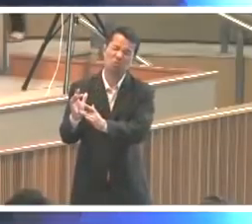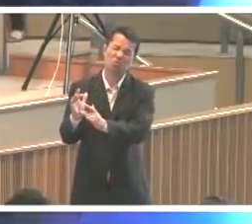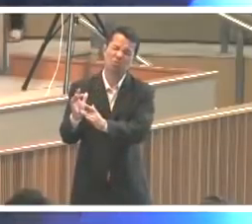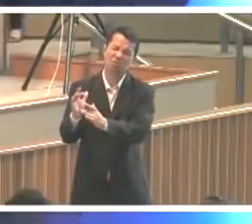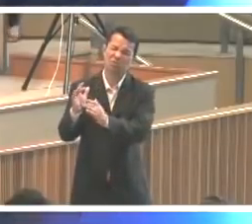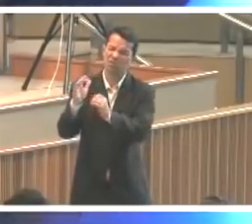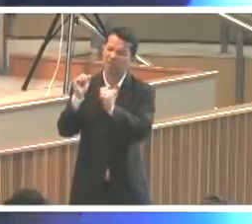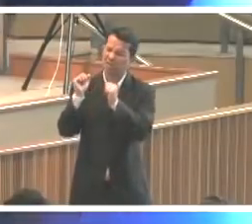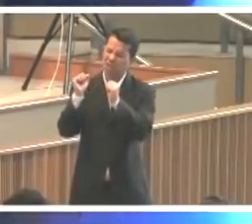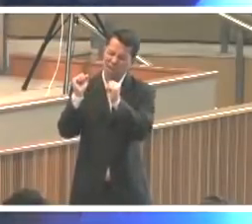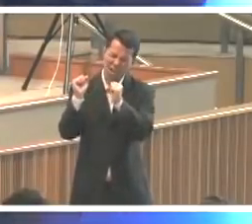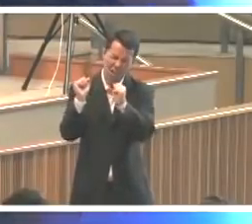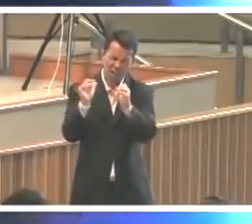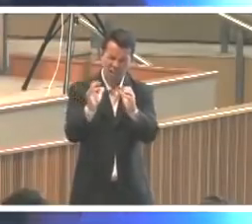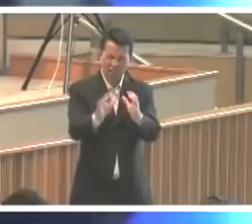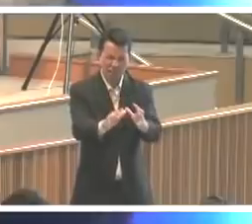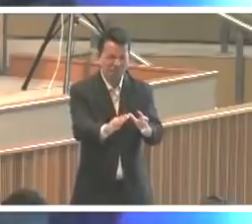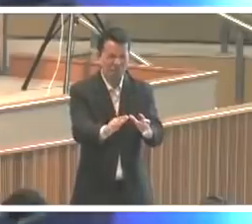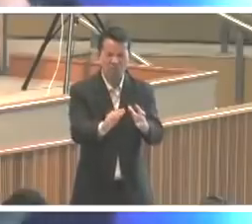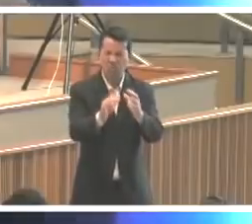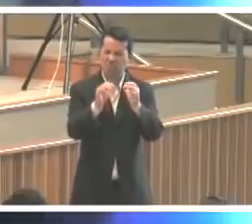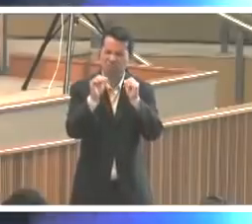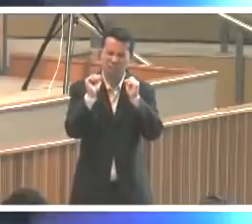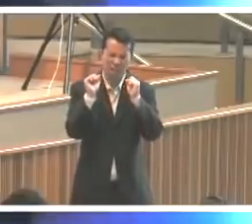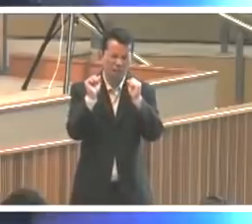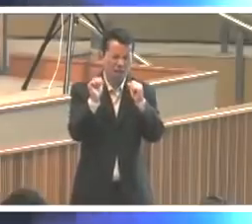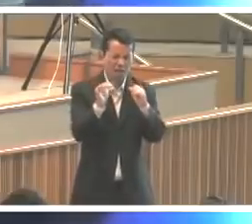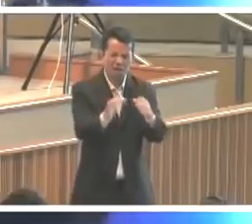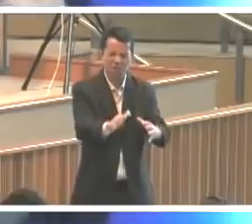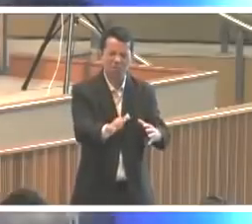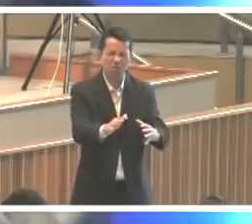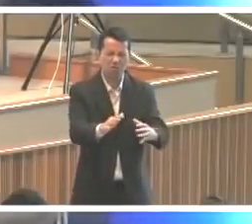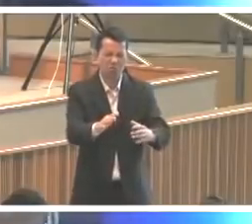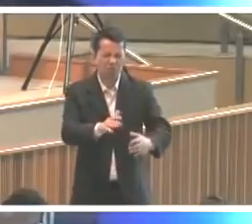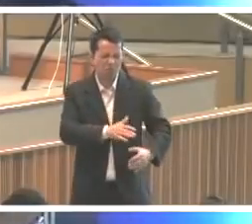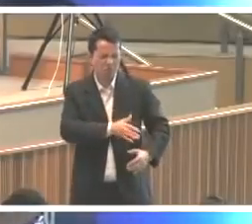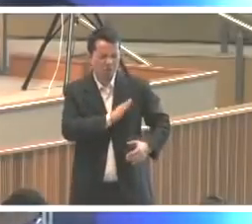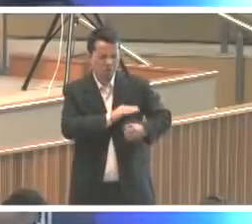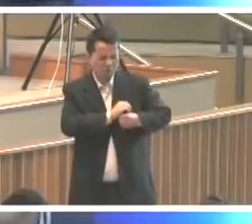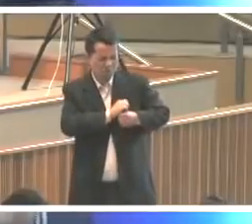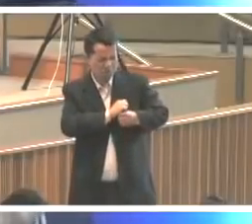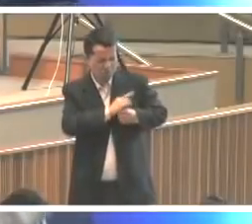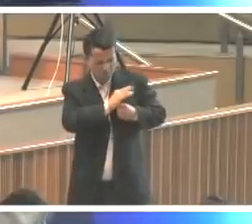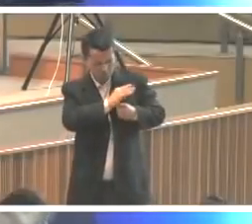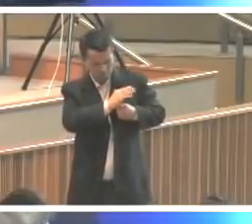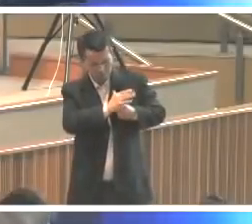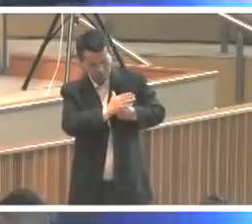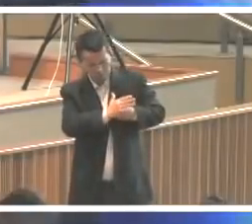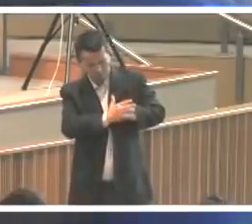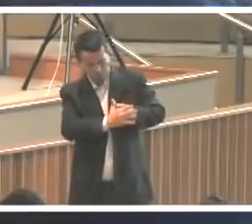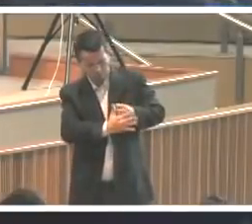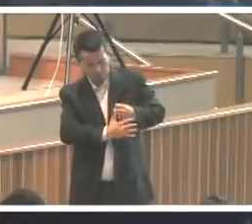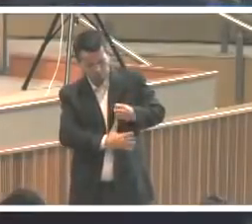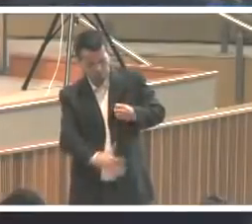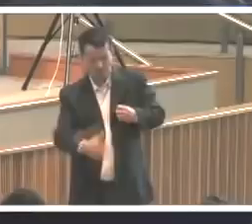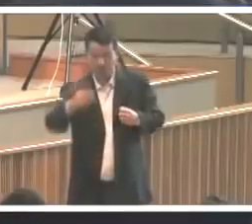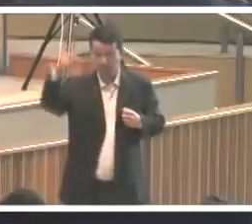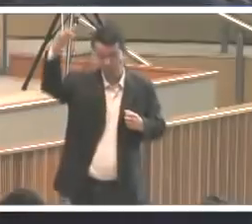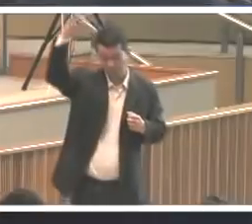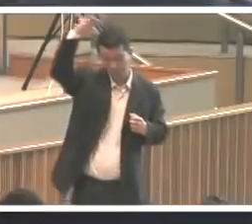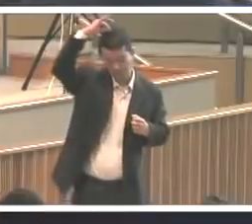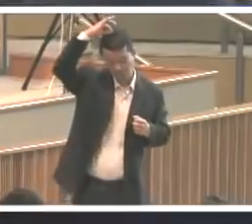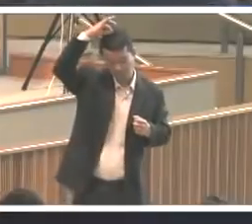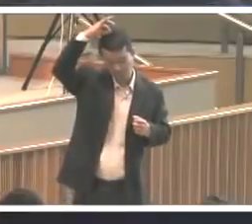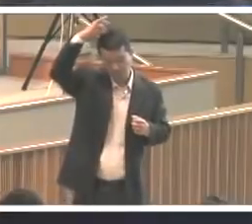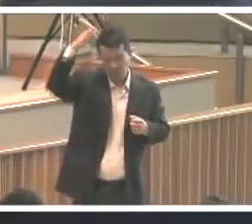Espírito Santo agora e inunda esses corações, transborda, de tal maneira, Senhor, que a vida deles